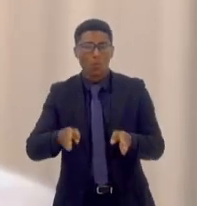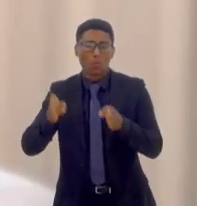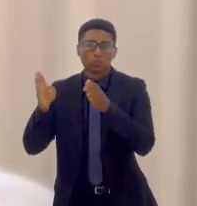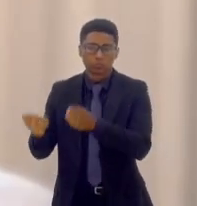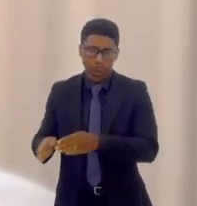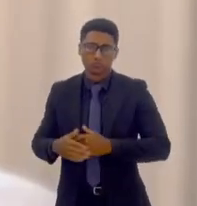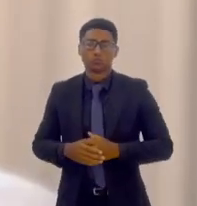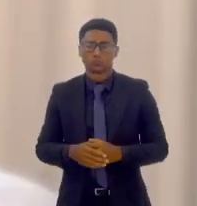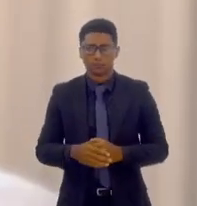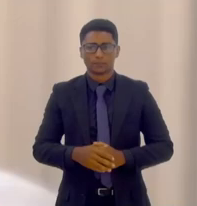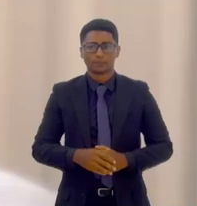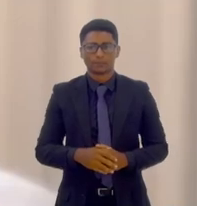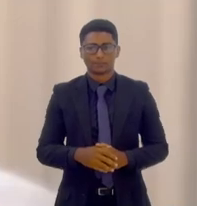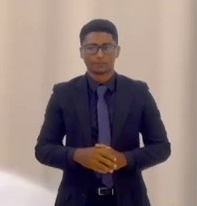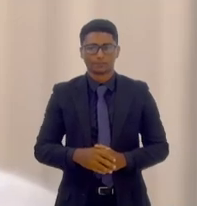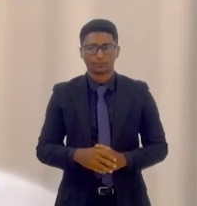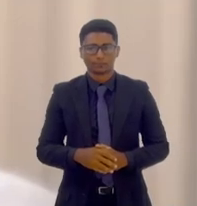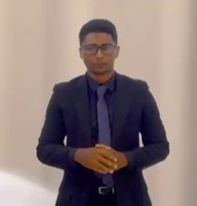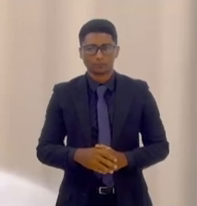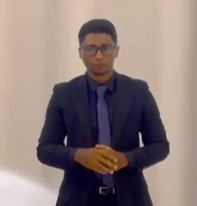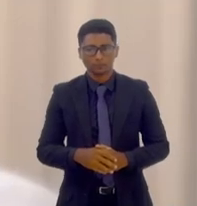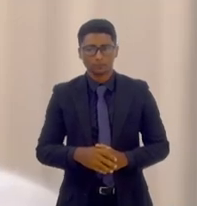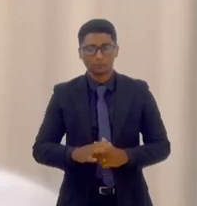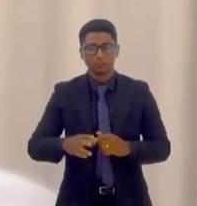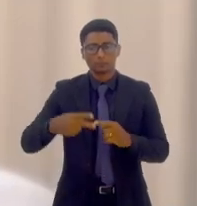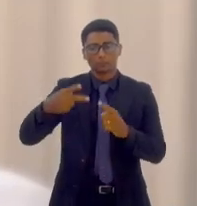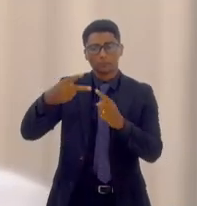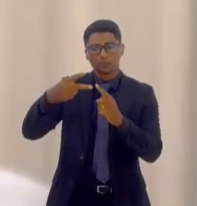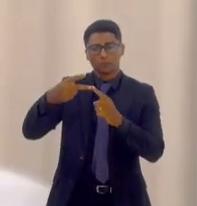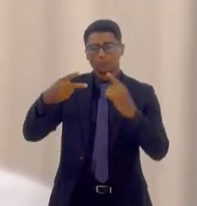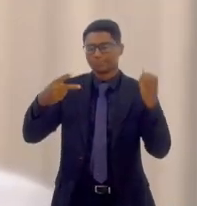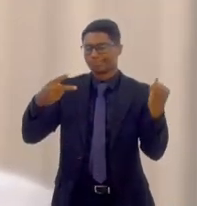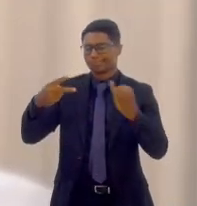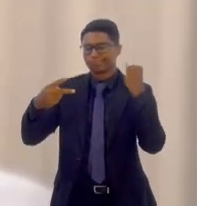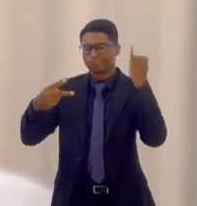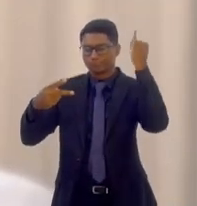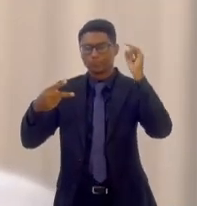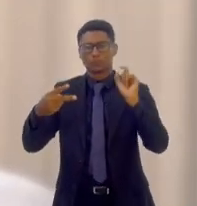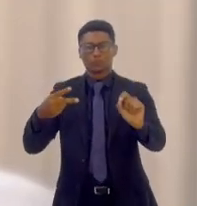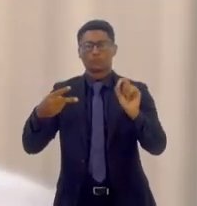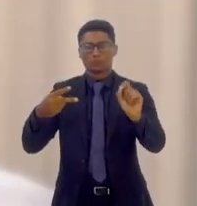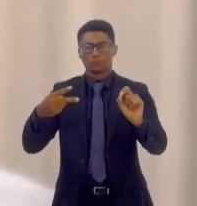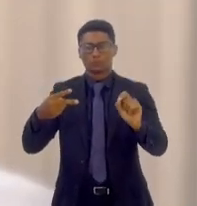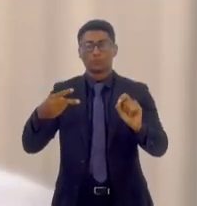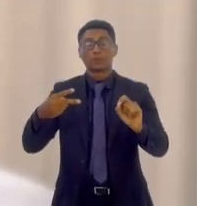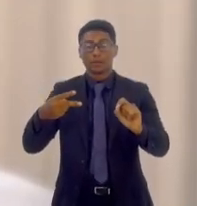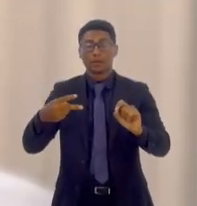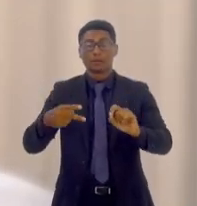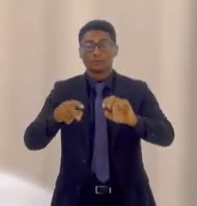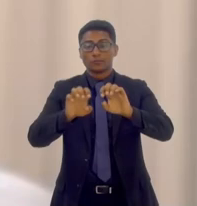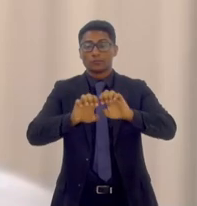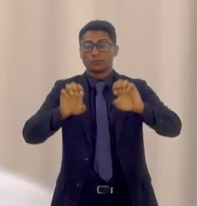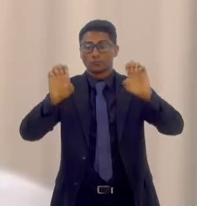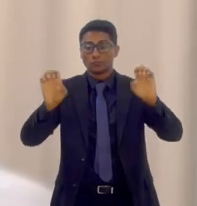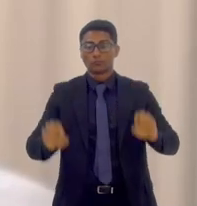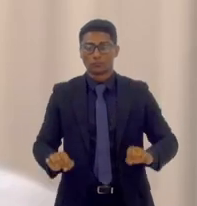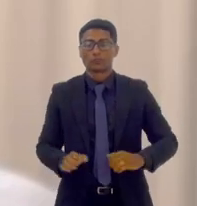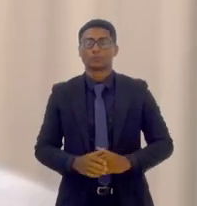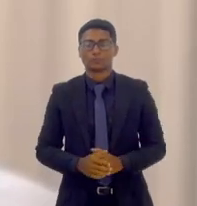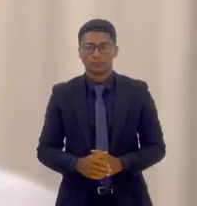agentes econômicos possam ter previsibilidade. E a segunda questão fundamental, que eu diria, é a questão da